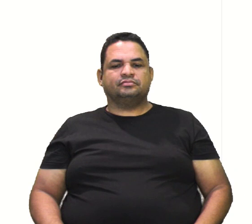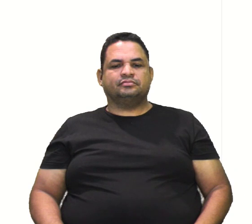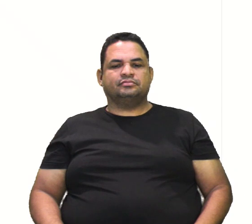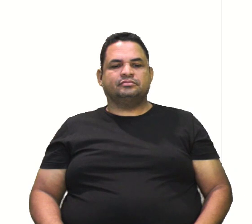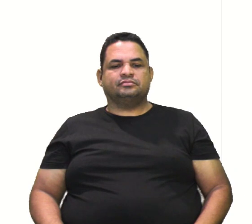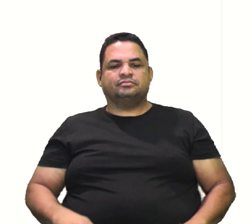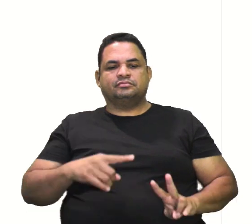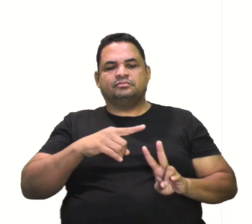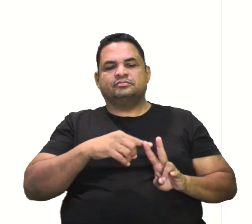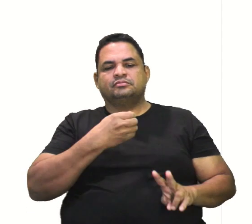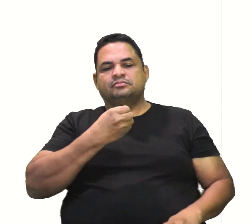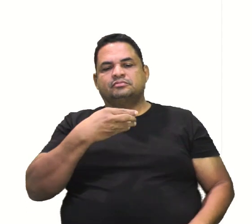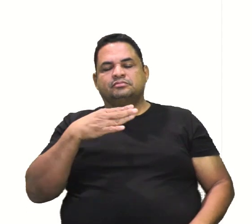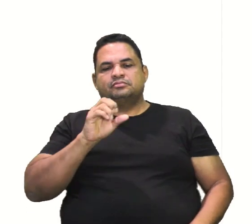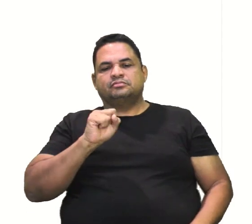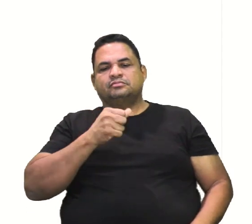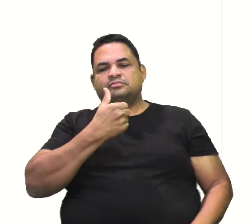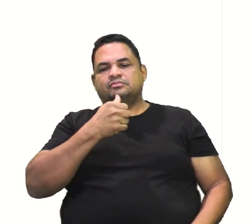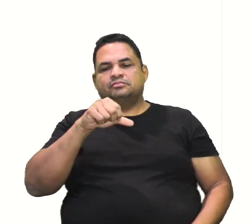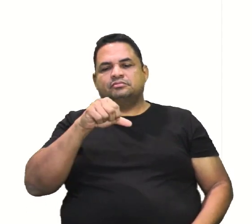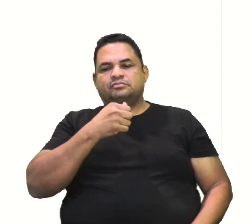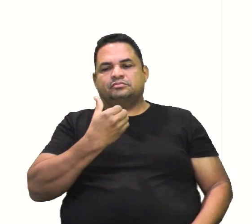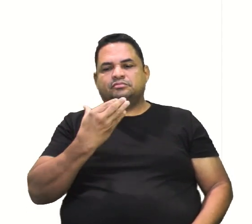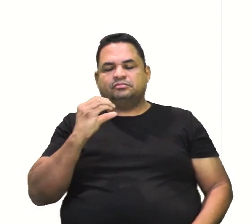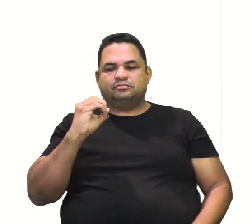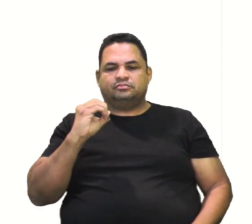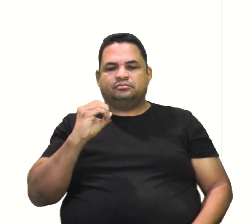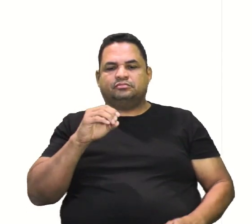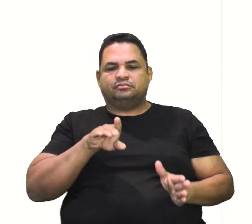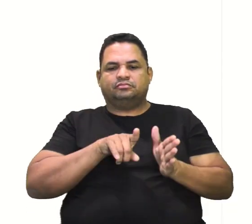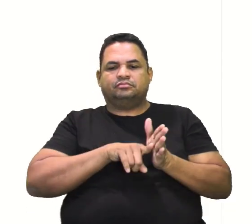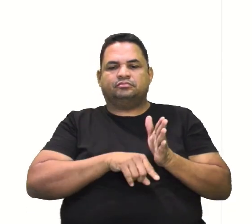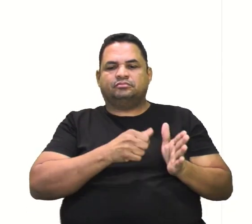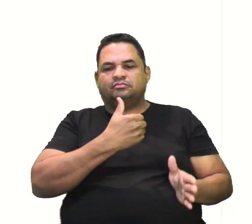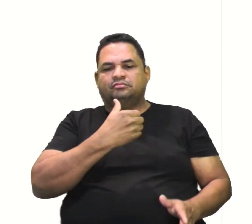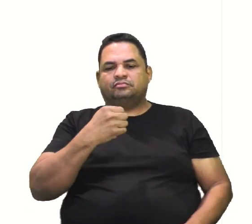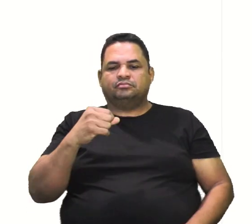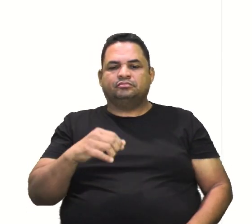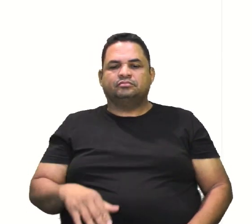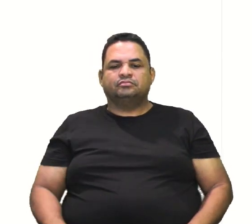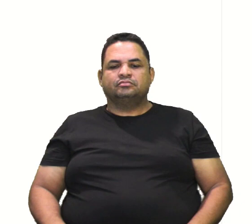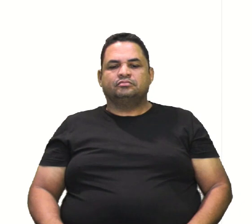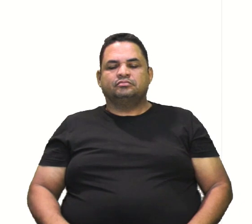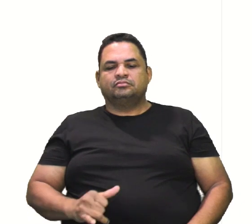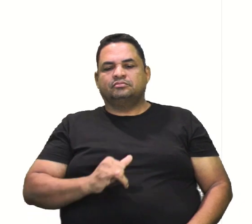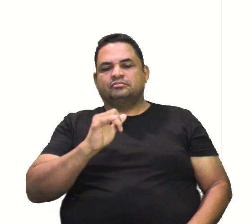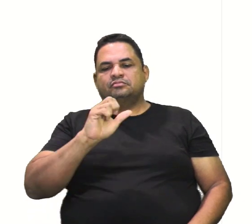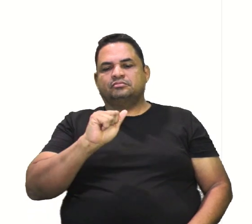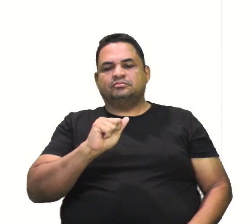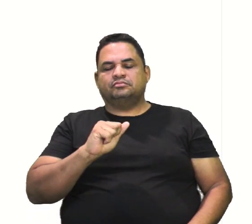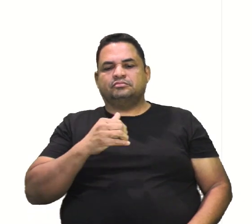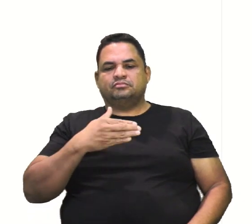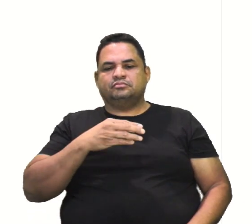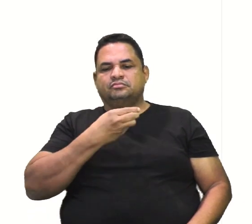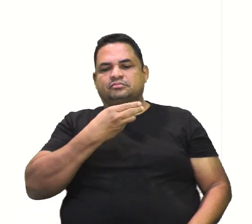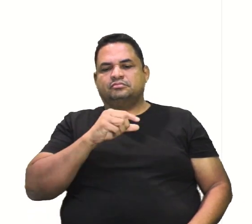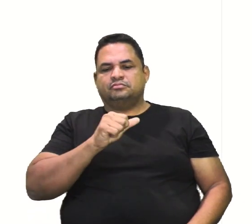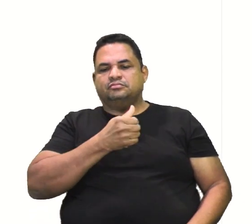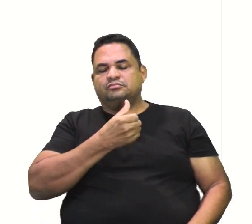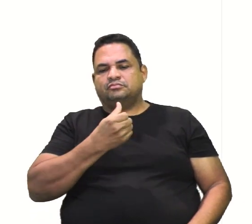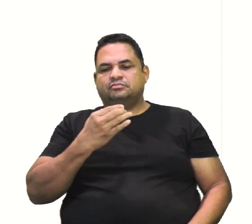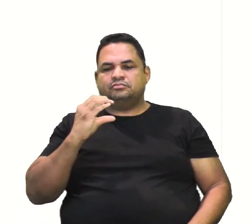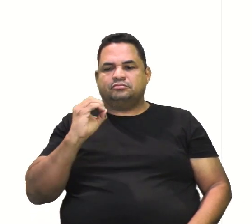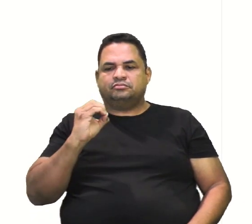384. Raiz de 384, 19,6. Menos 16, o y de A é